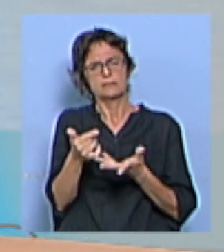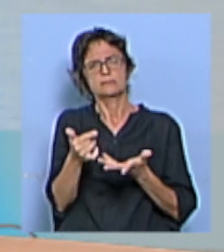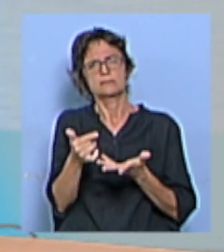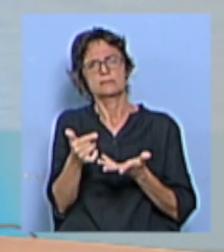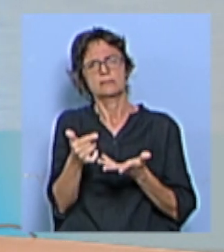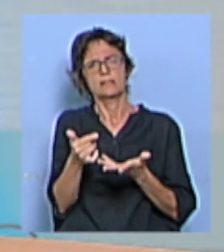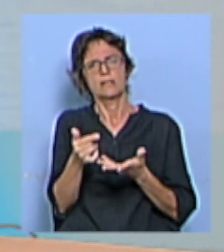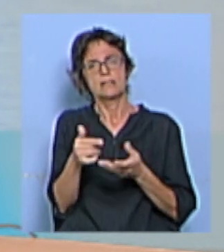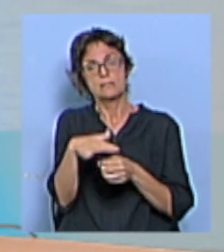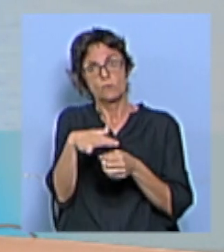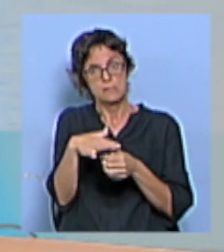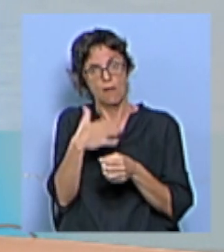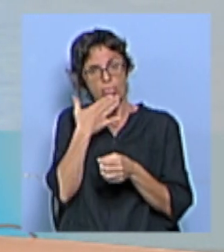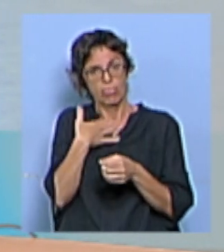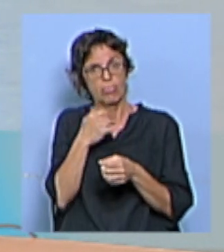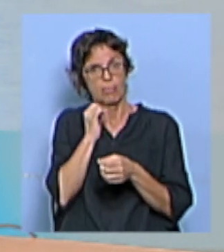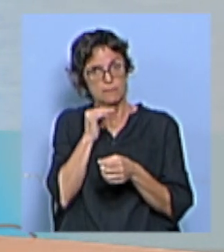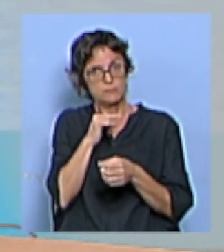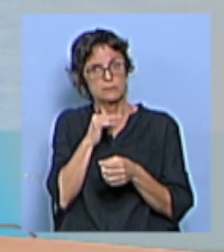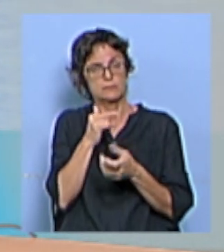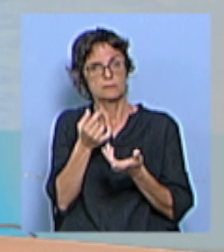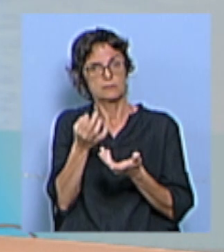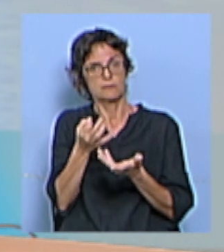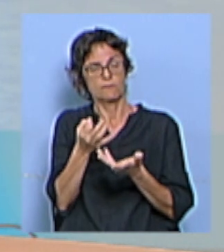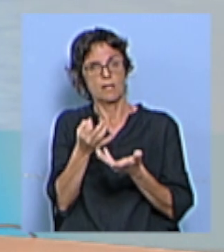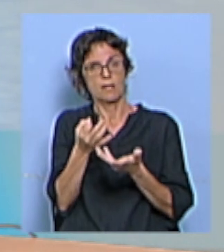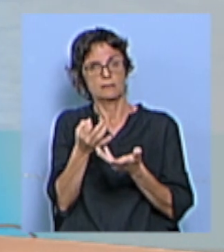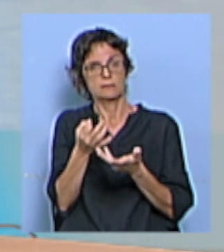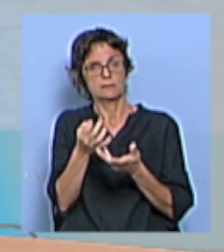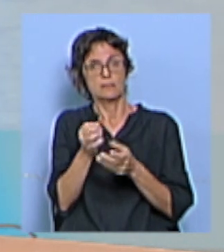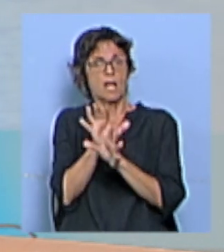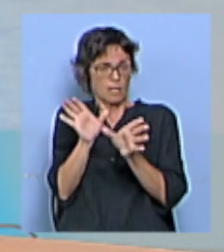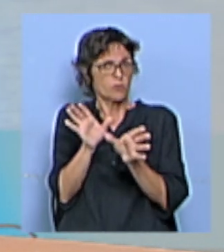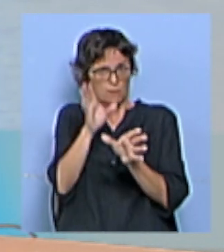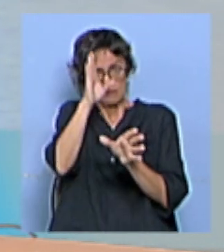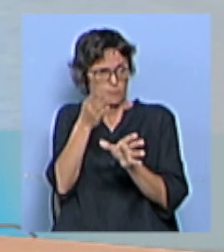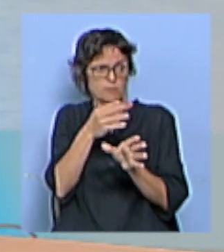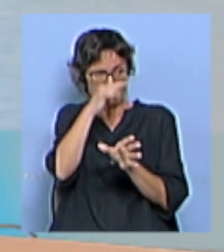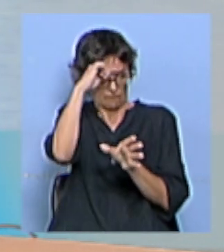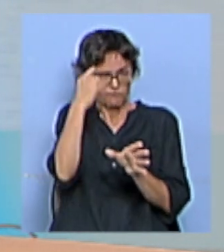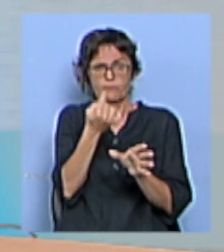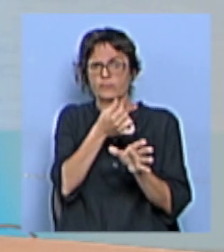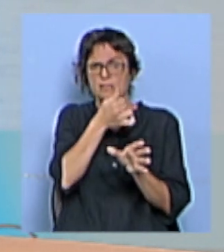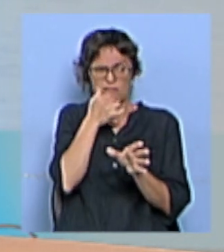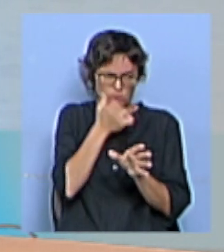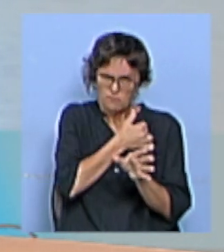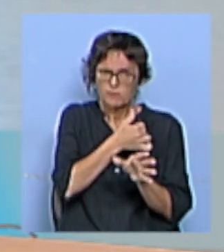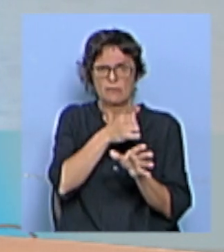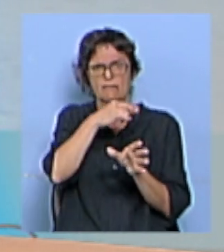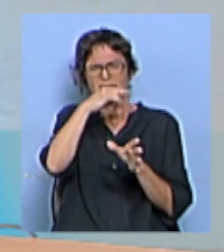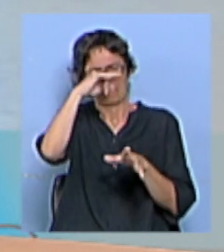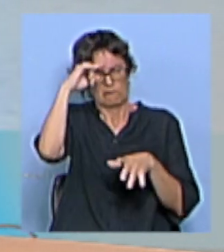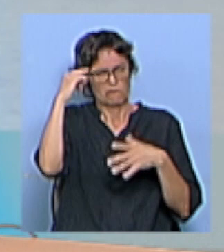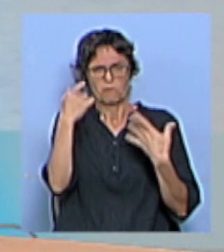realmente uma oportunidade, apesar de todo o dramatismo, e ninguém o está a negar, toda a carga de dificuldade e